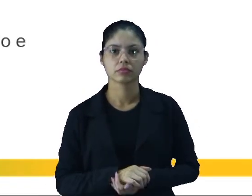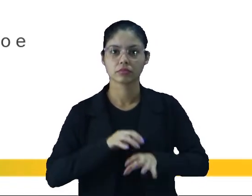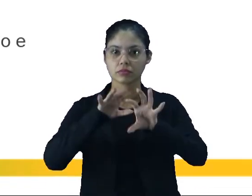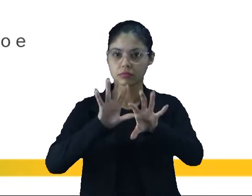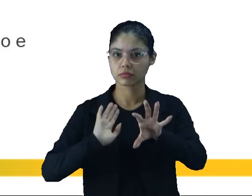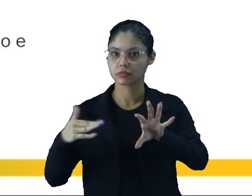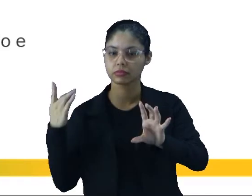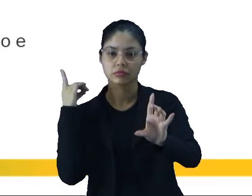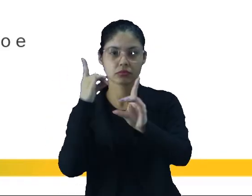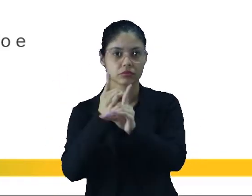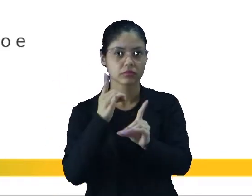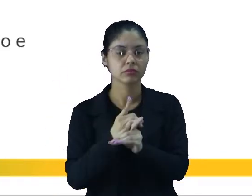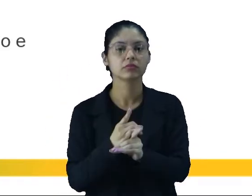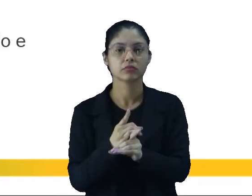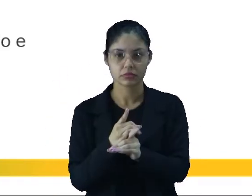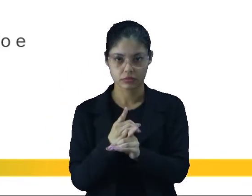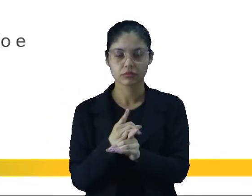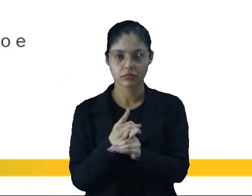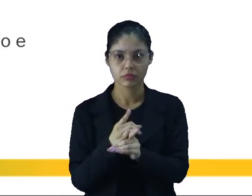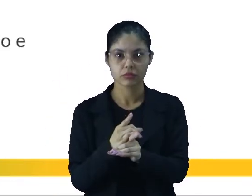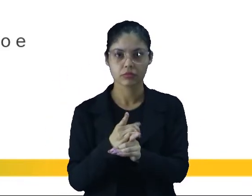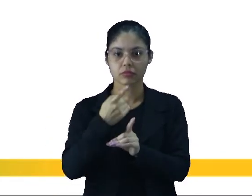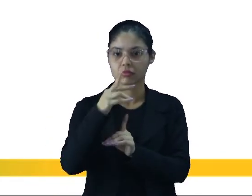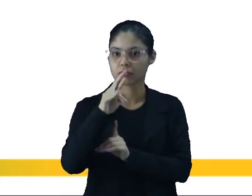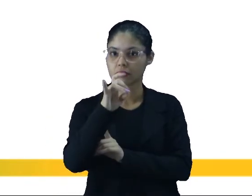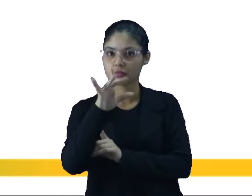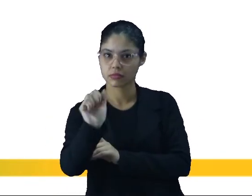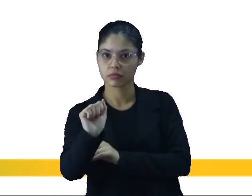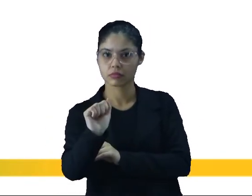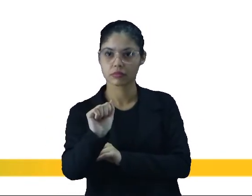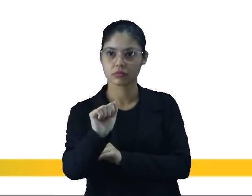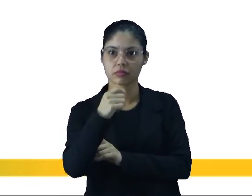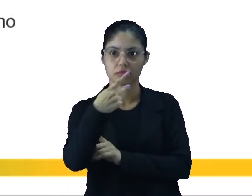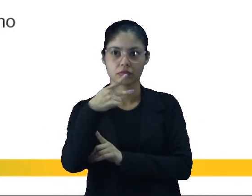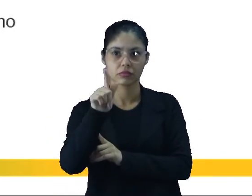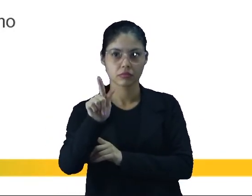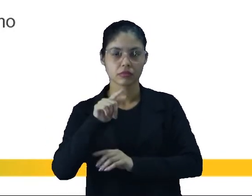Isso quando eu quiser encontrar o termo médio na progressão aritmética.